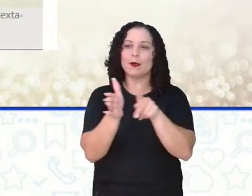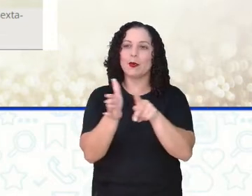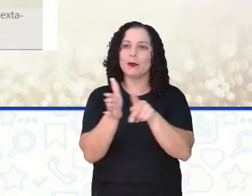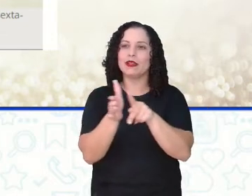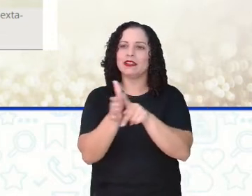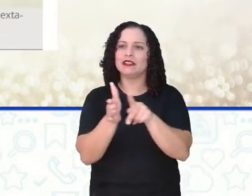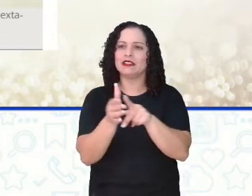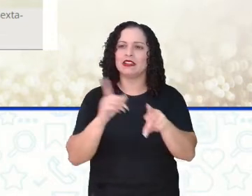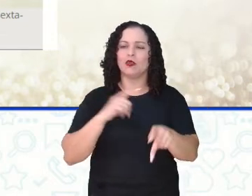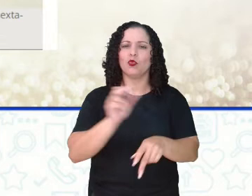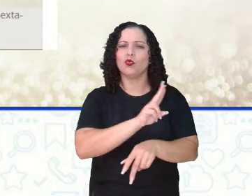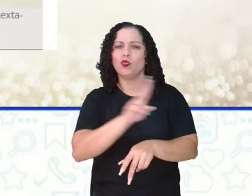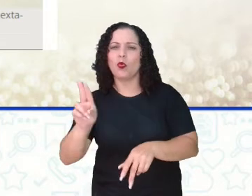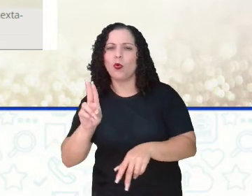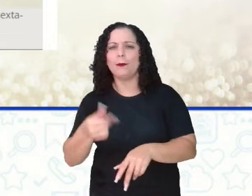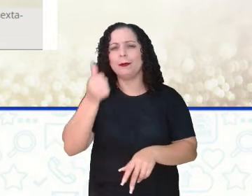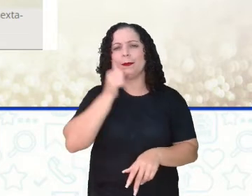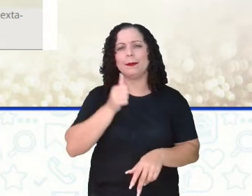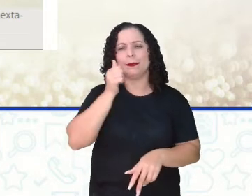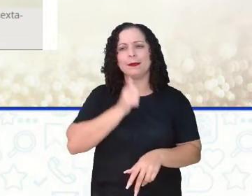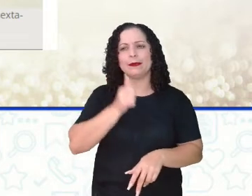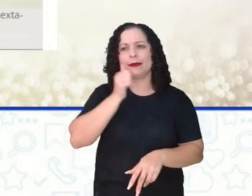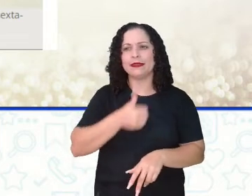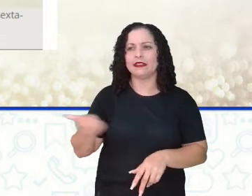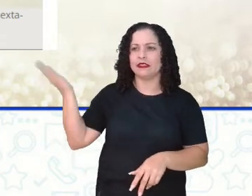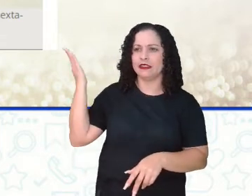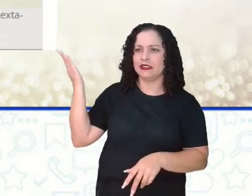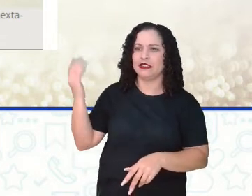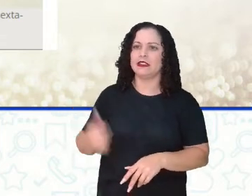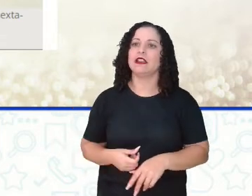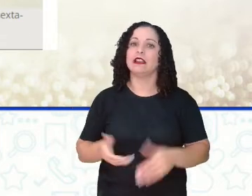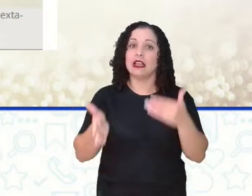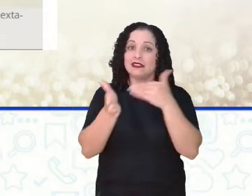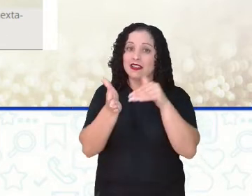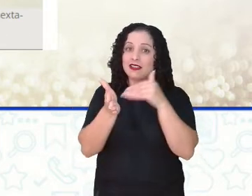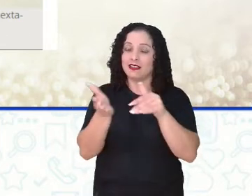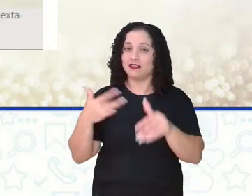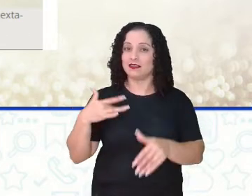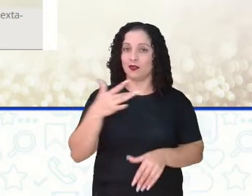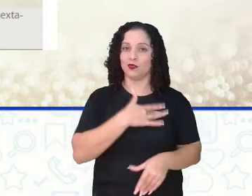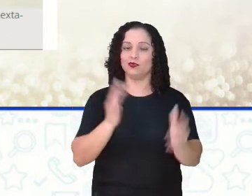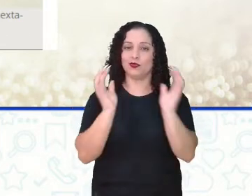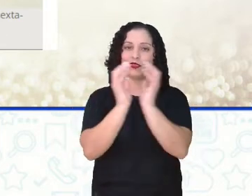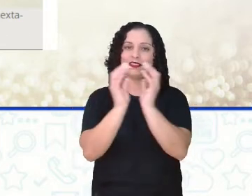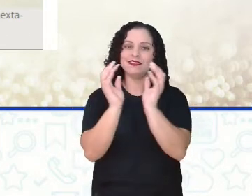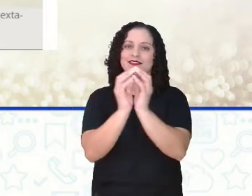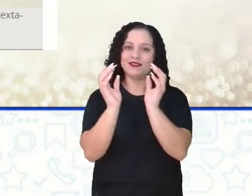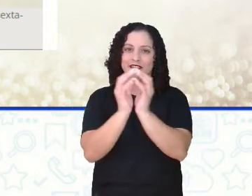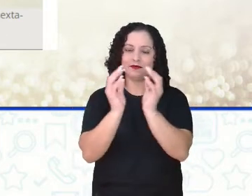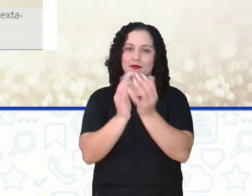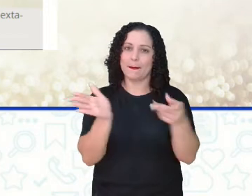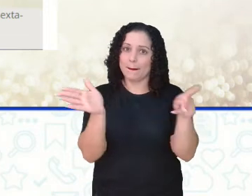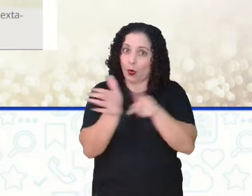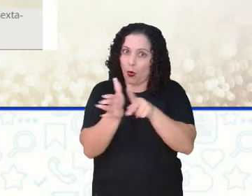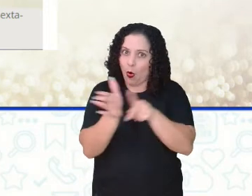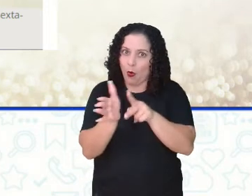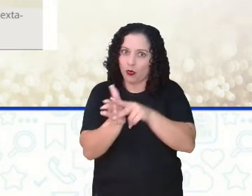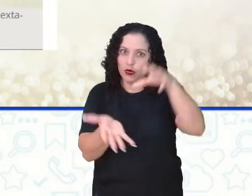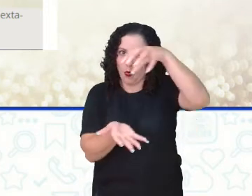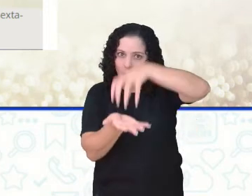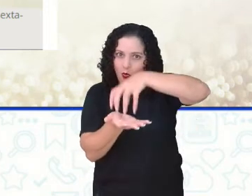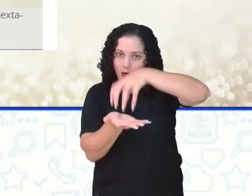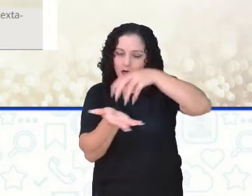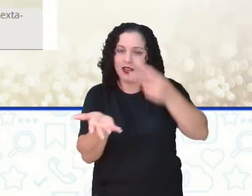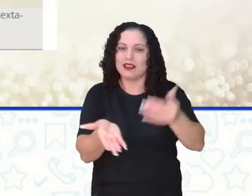acho que tinha o nome da criança, foi cortada, mas Secretaria da Saúde do Recife. Foi a própria secretaria que tirou